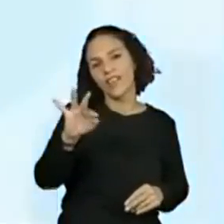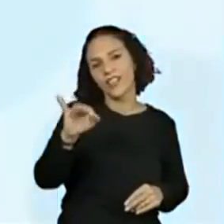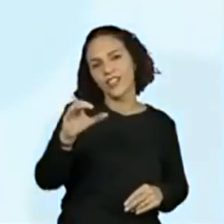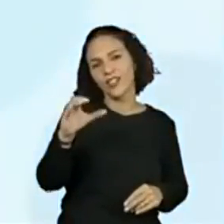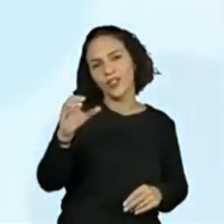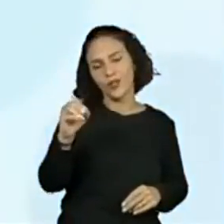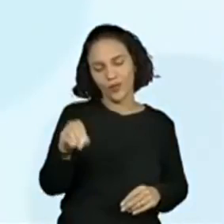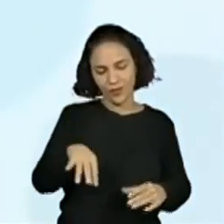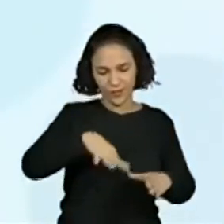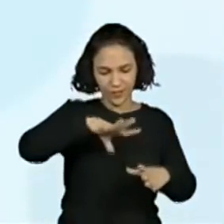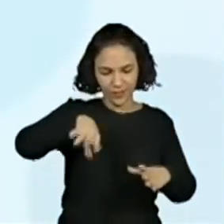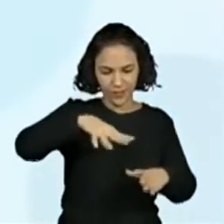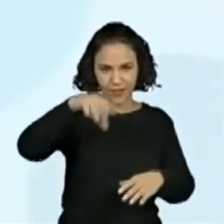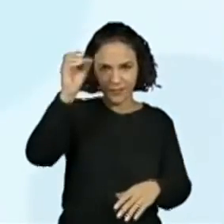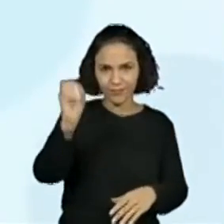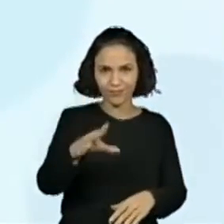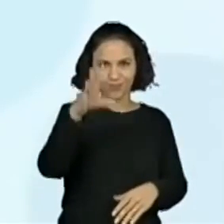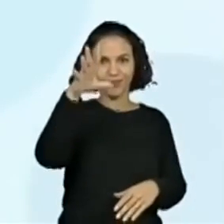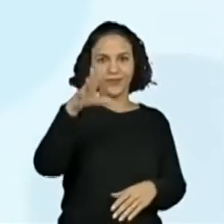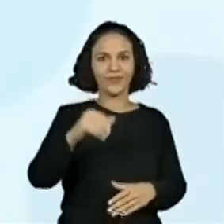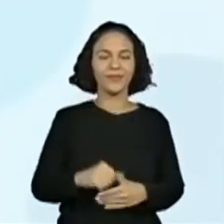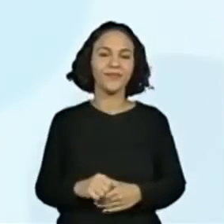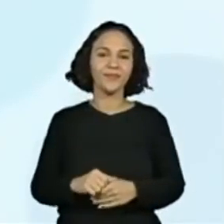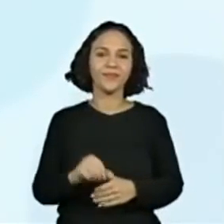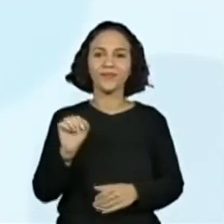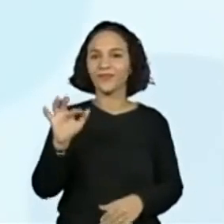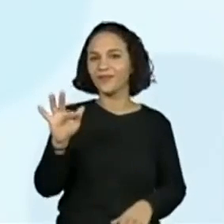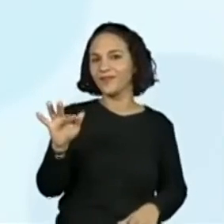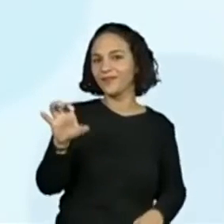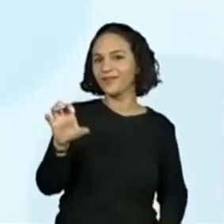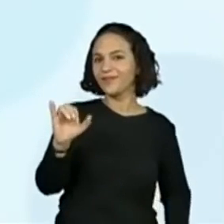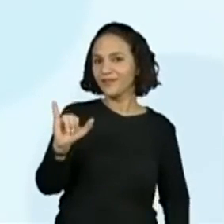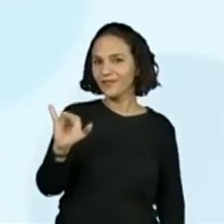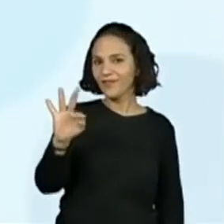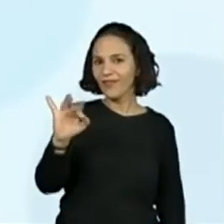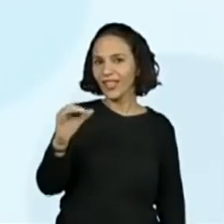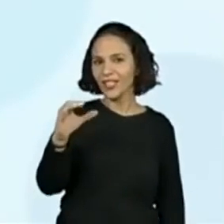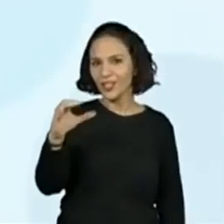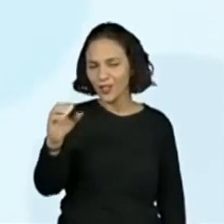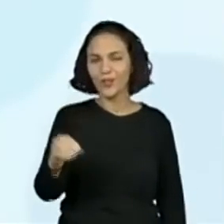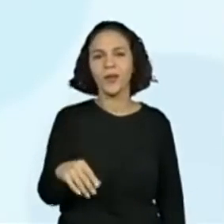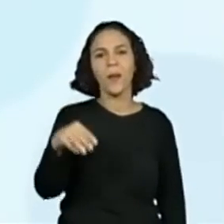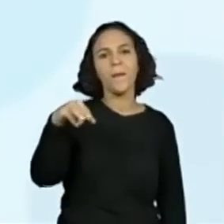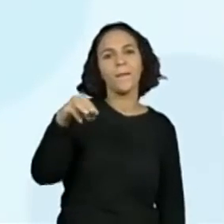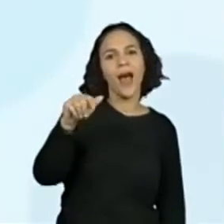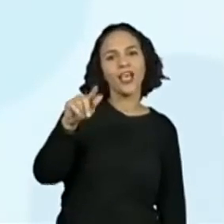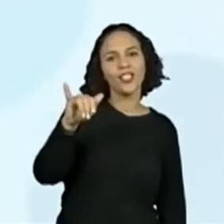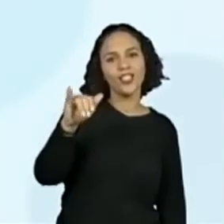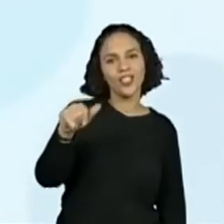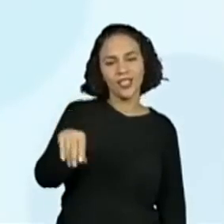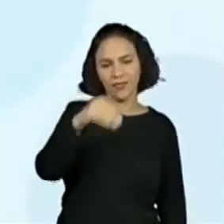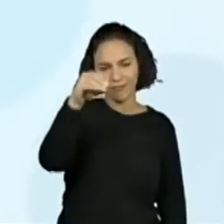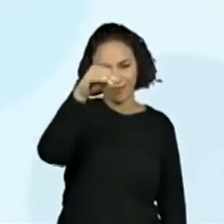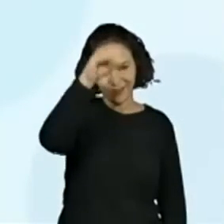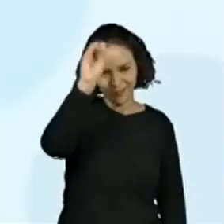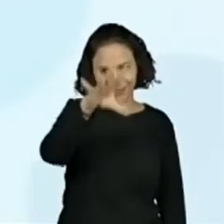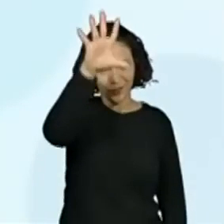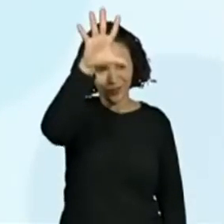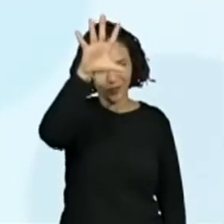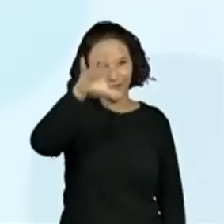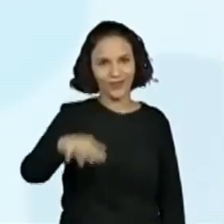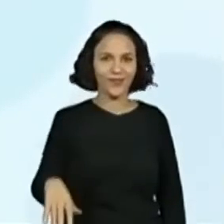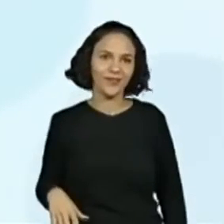Estão lá dando uma sugestão para mim de feitiço, a magia, o feitiço. Mago usa